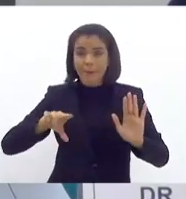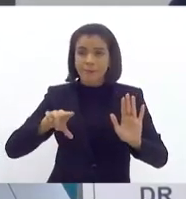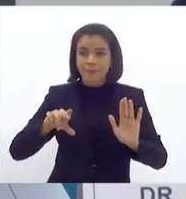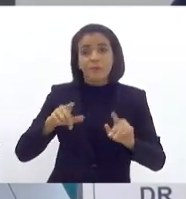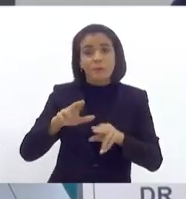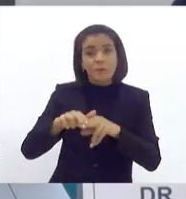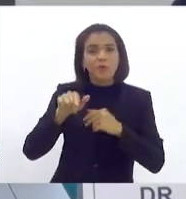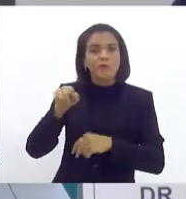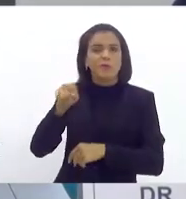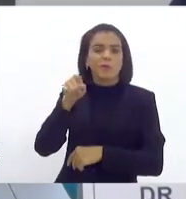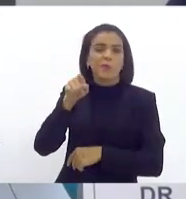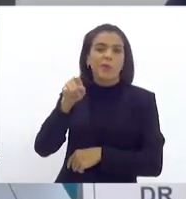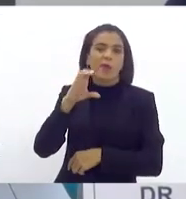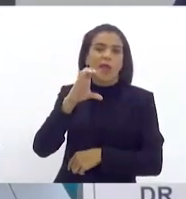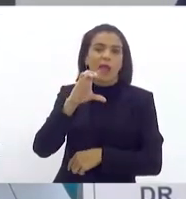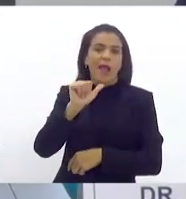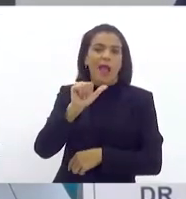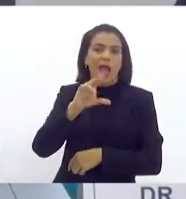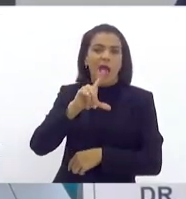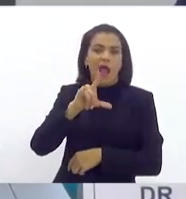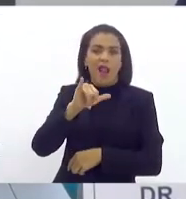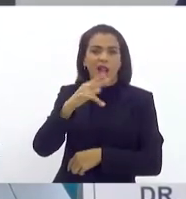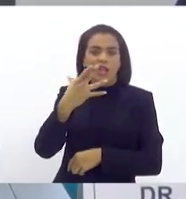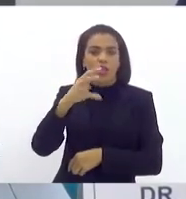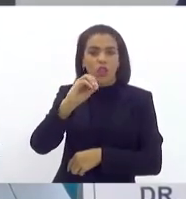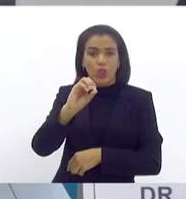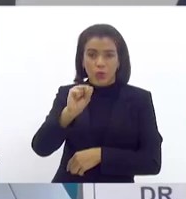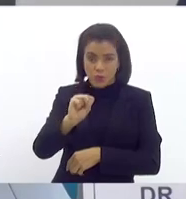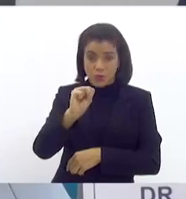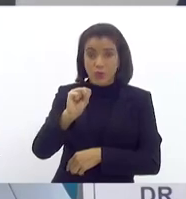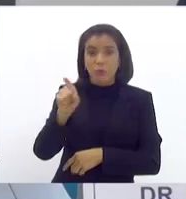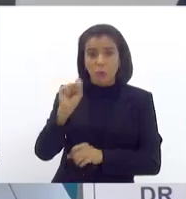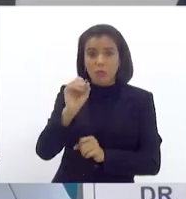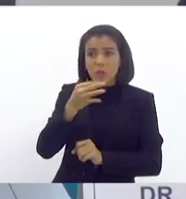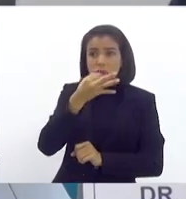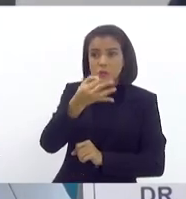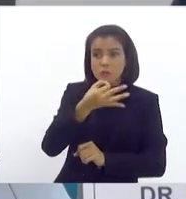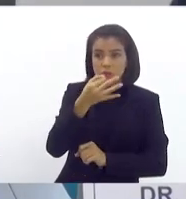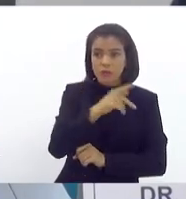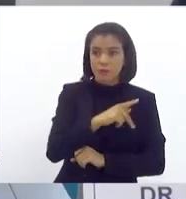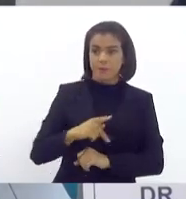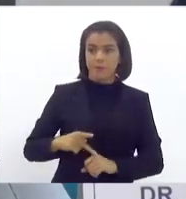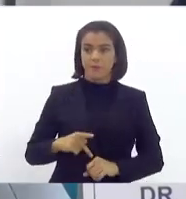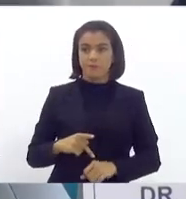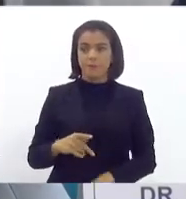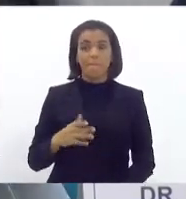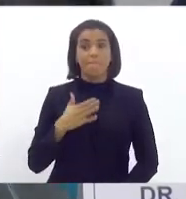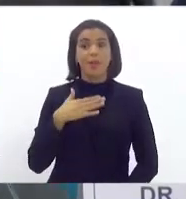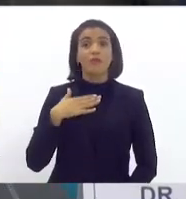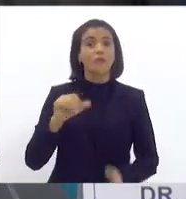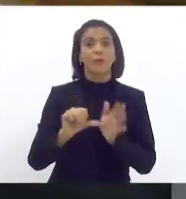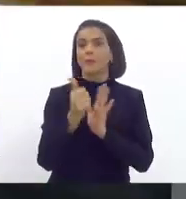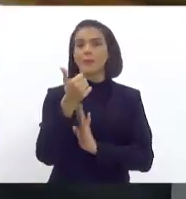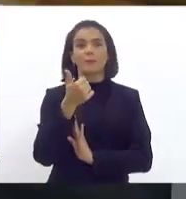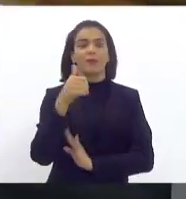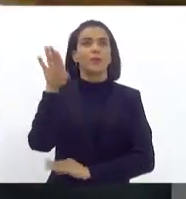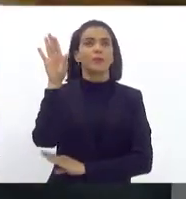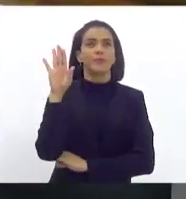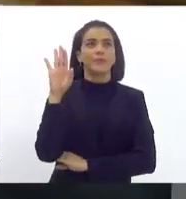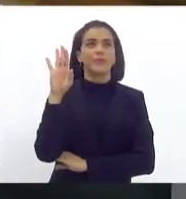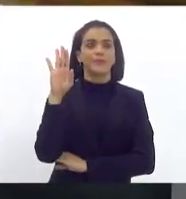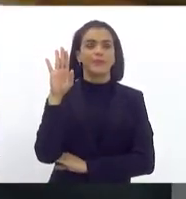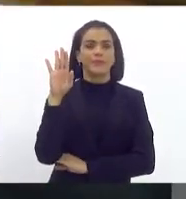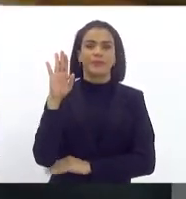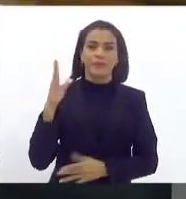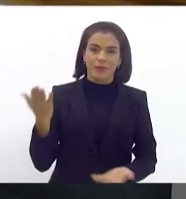deputado Carlinhos BNH foram os acontecimentos recentes de violência. Posso fazer uma sugestão, presidente? Eu fui, aliás, o primeiro que levantei se